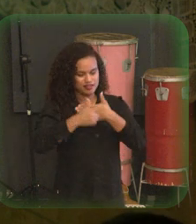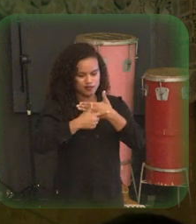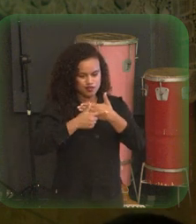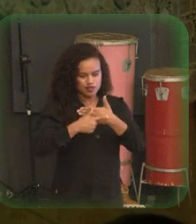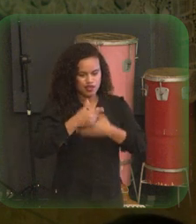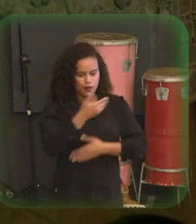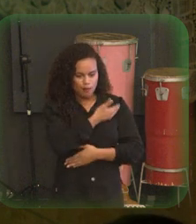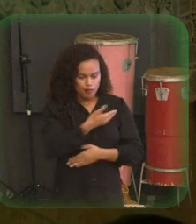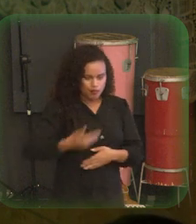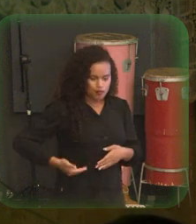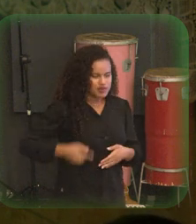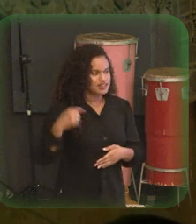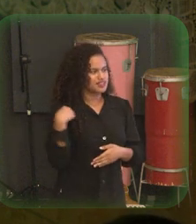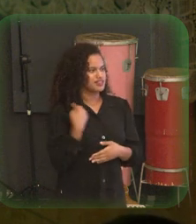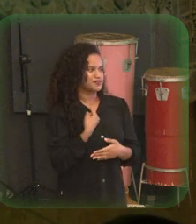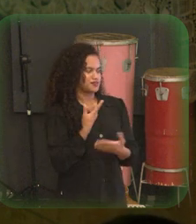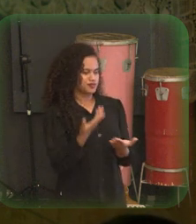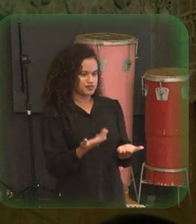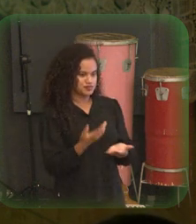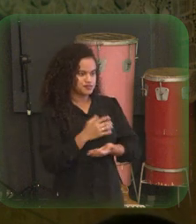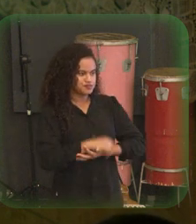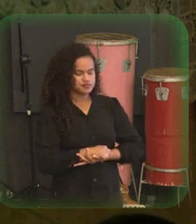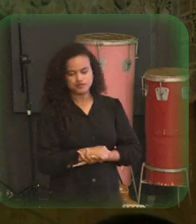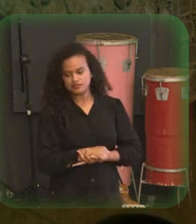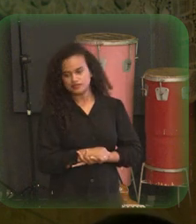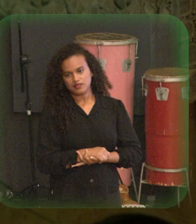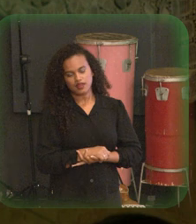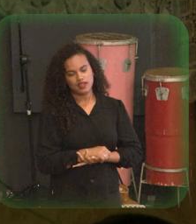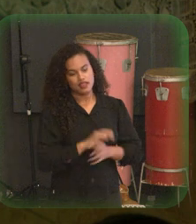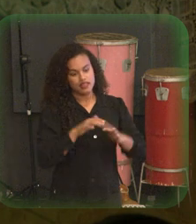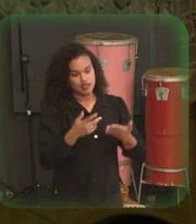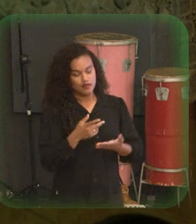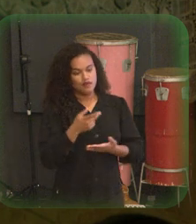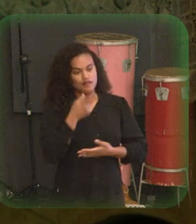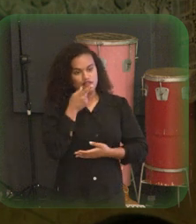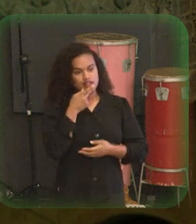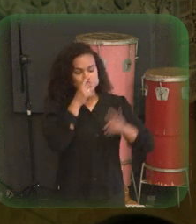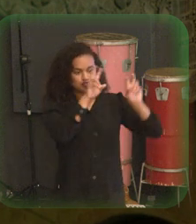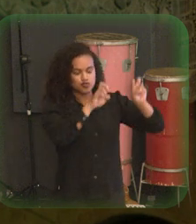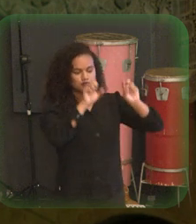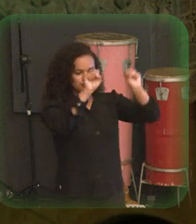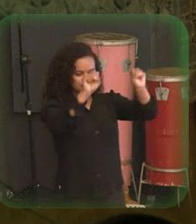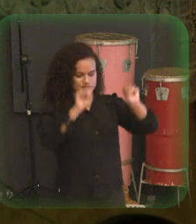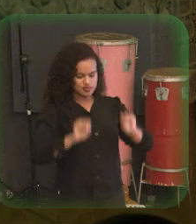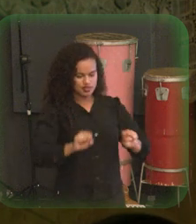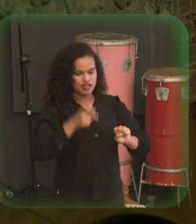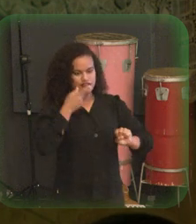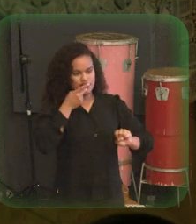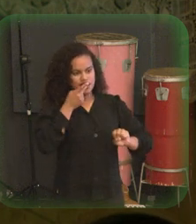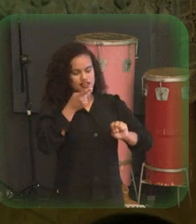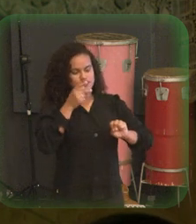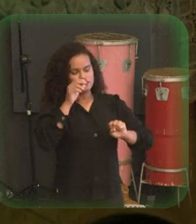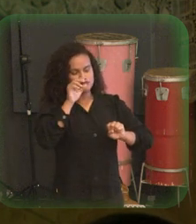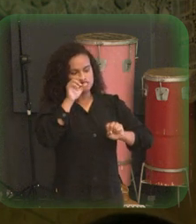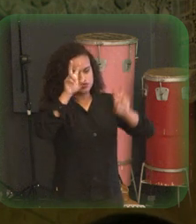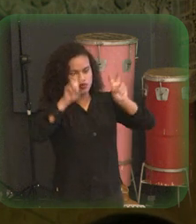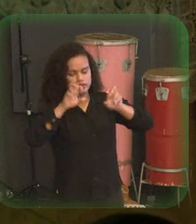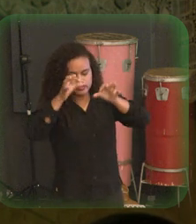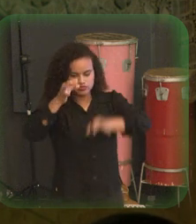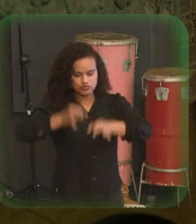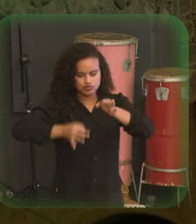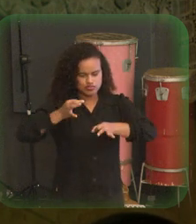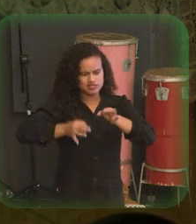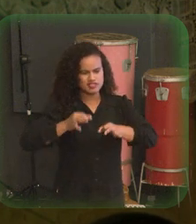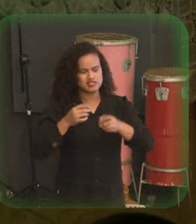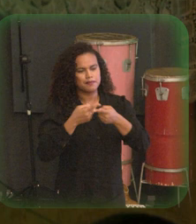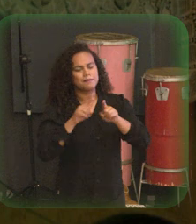caso. Então, vejo, falar de Xangô é falar de justiça. Agora temos que entender o que significa